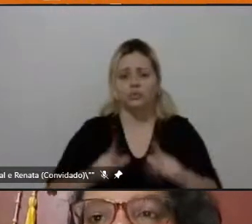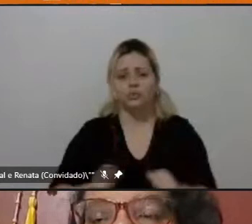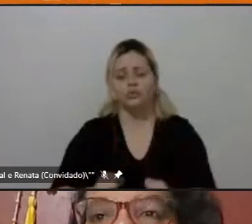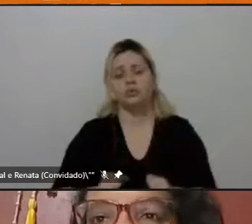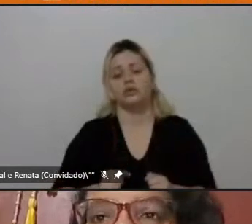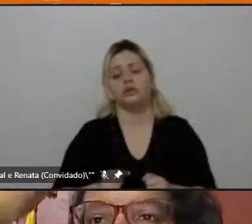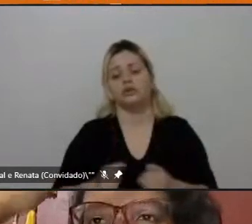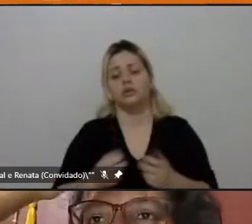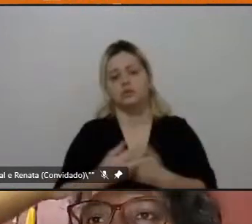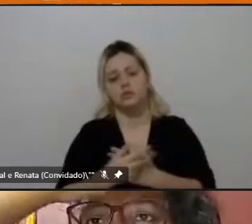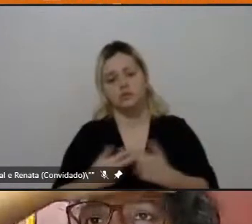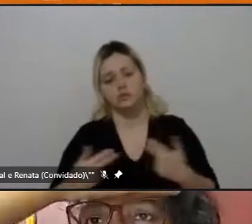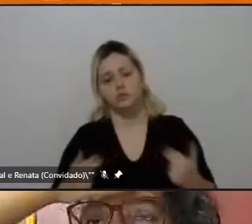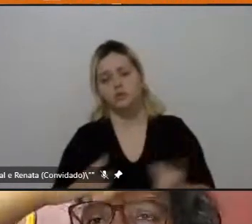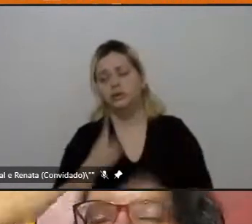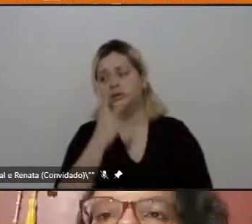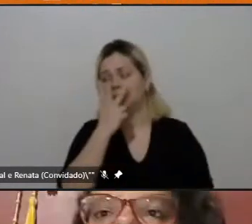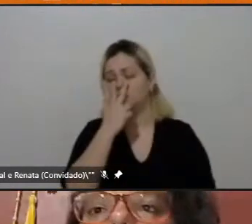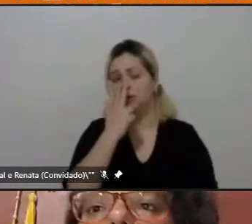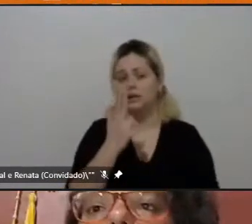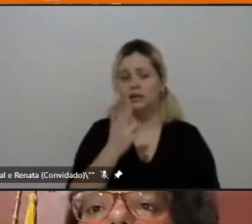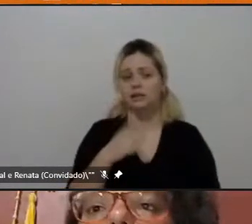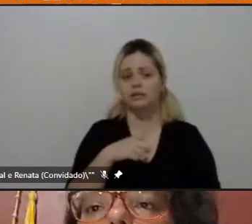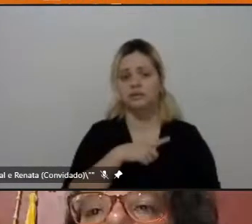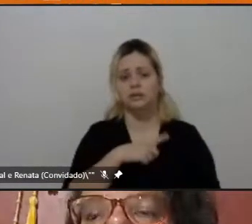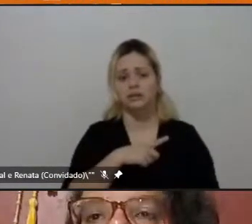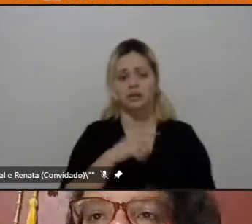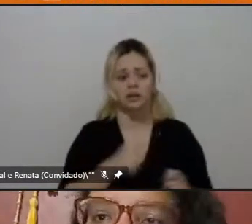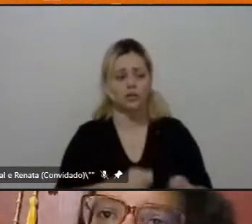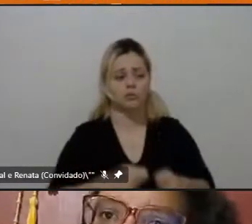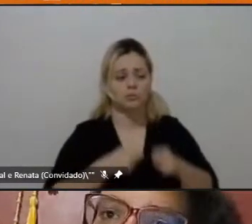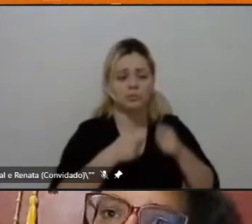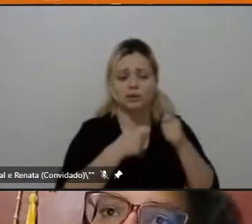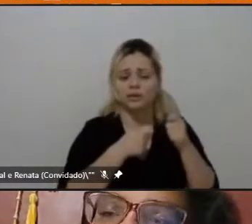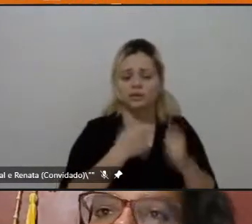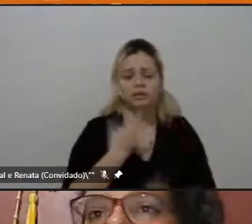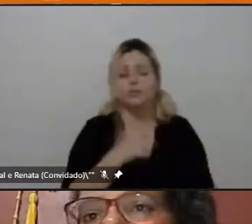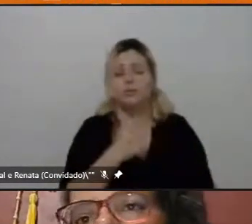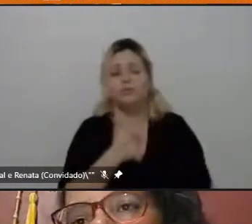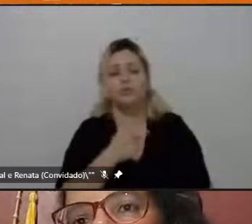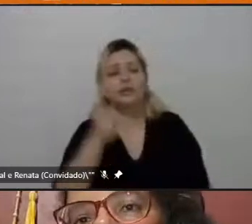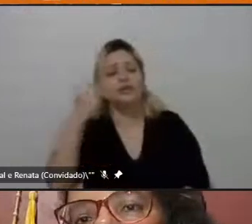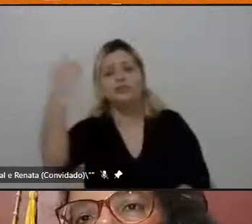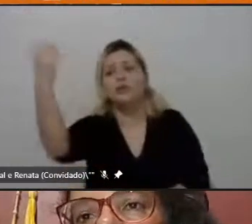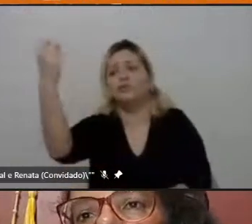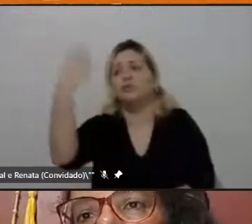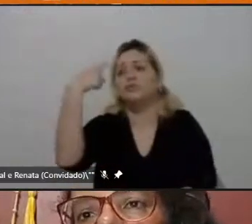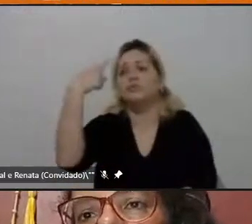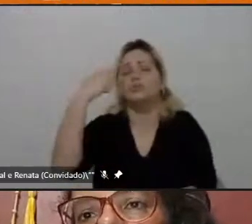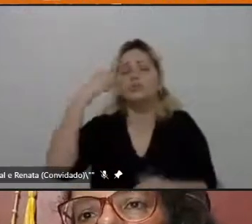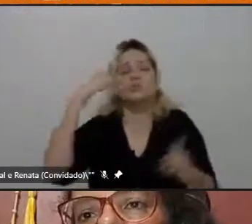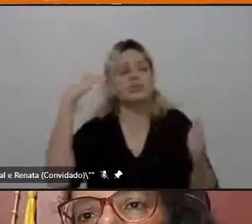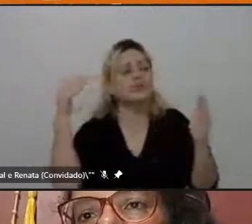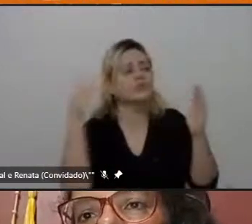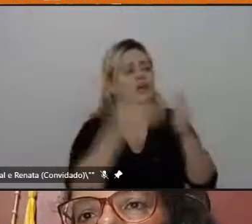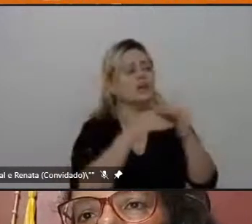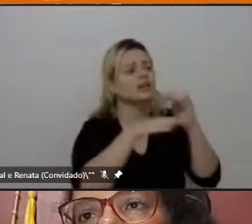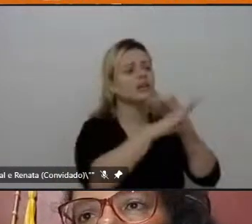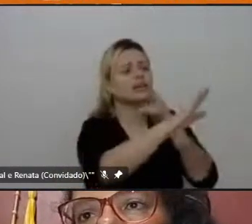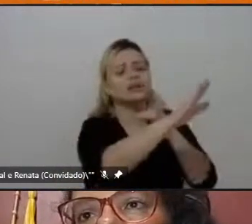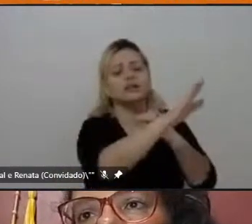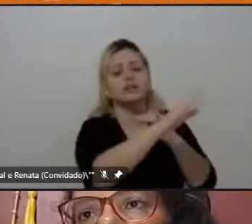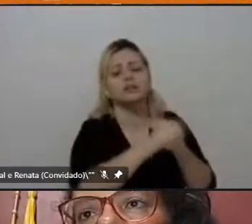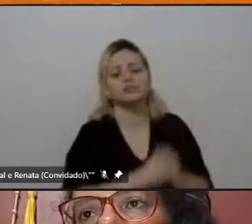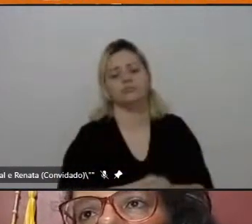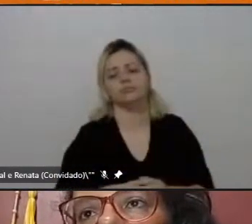desmonte, parece que há uma luz no fim do túnel, mas até 2022 nós vamos